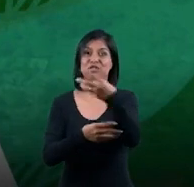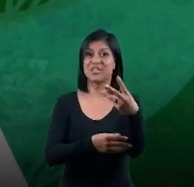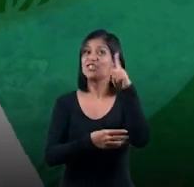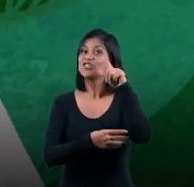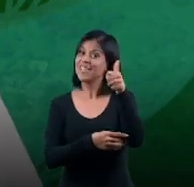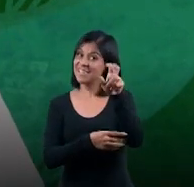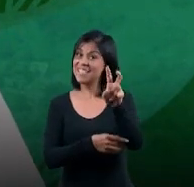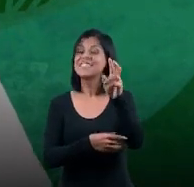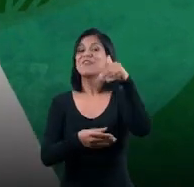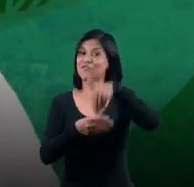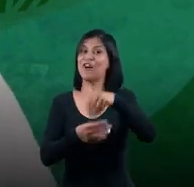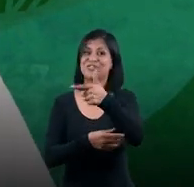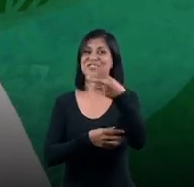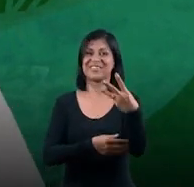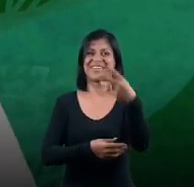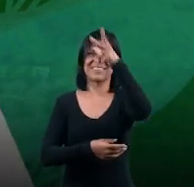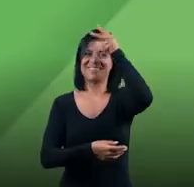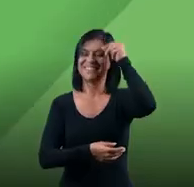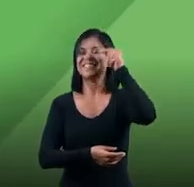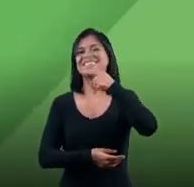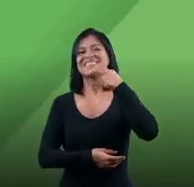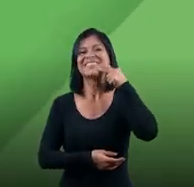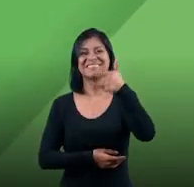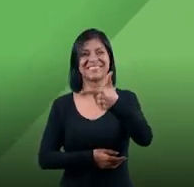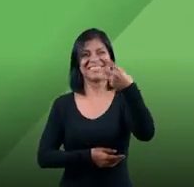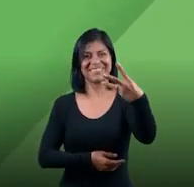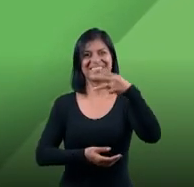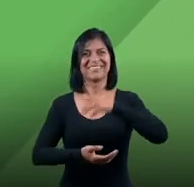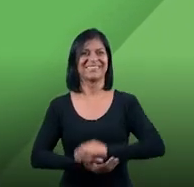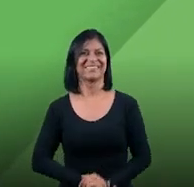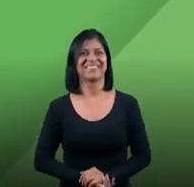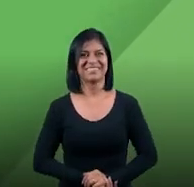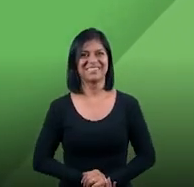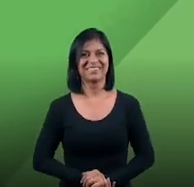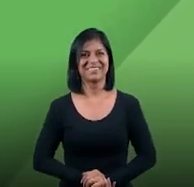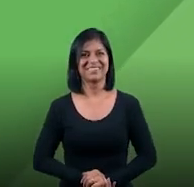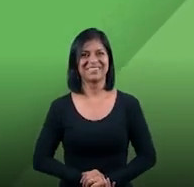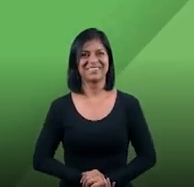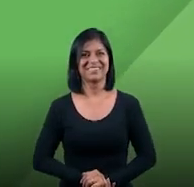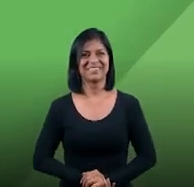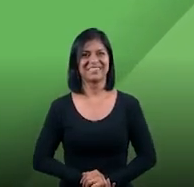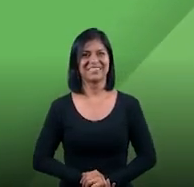23. Dia 15, vote 23. Gandini Prefeito 23!